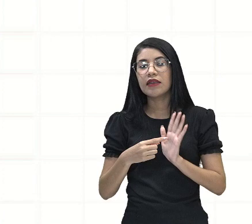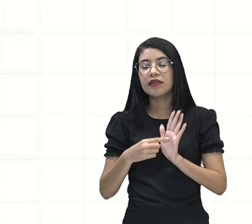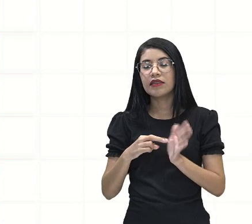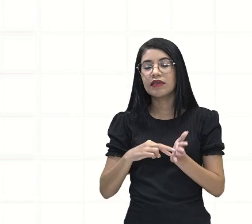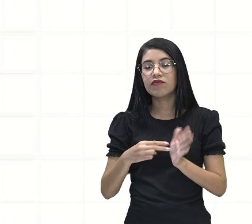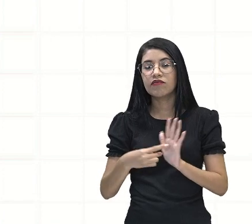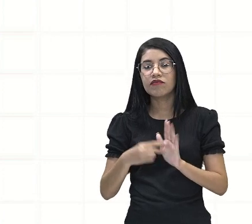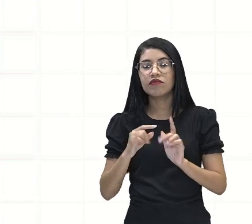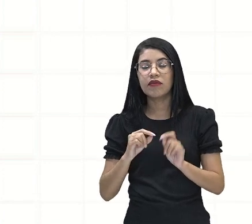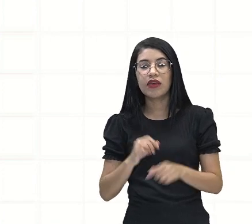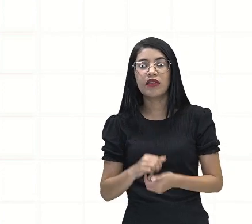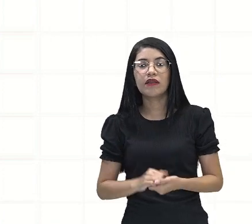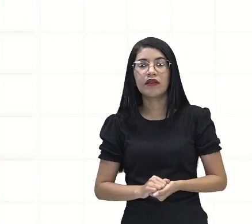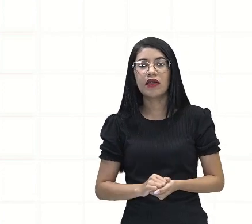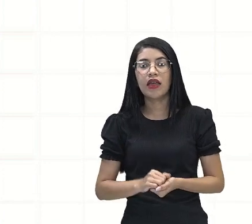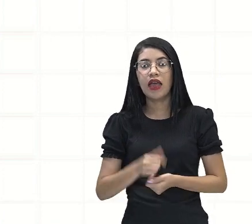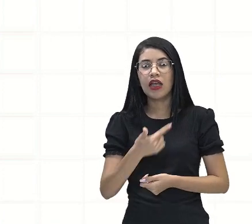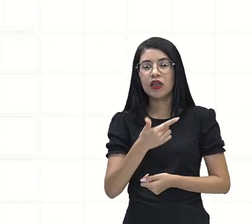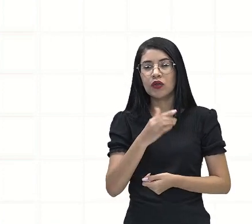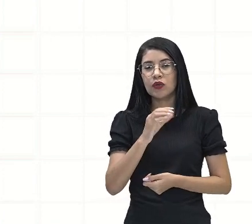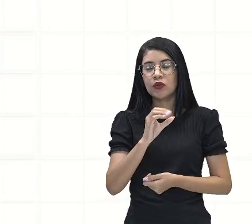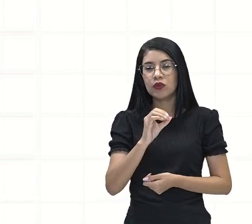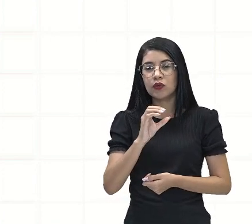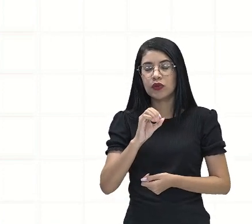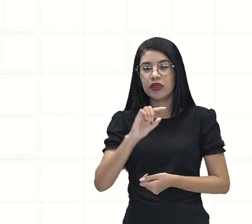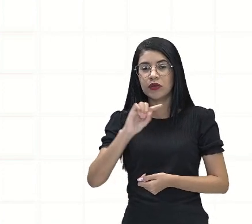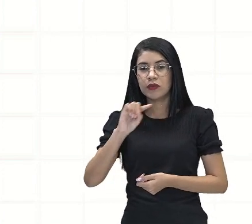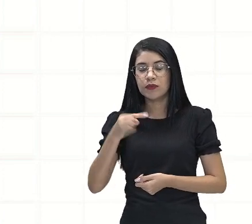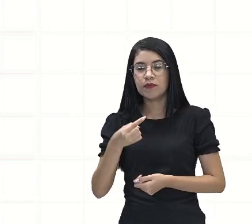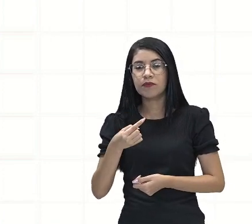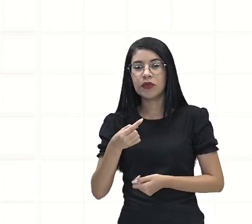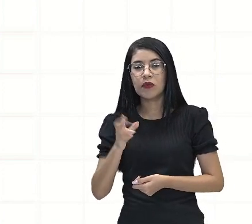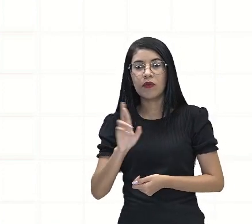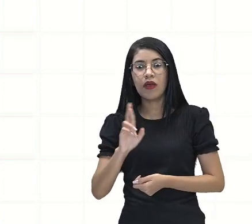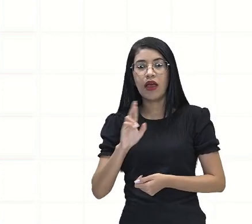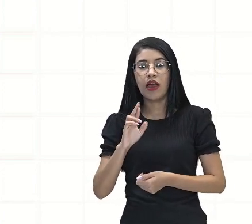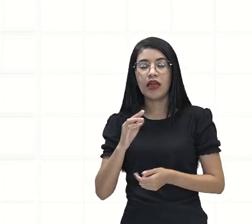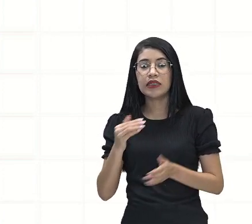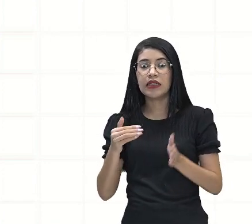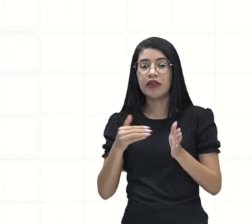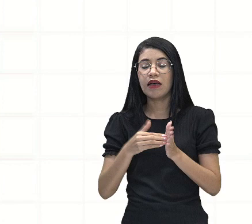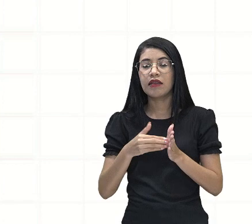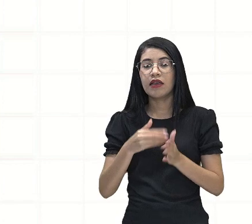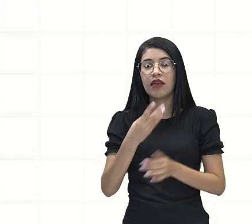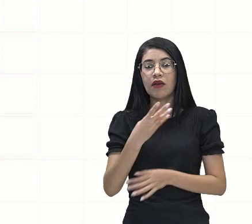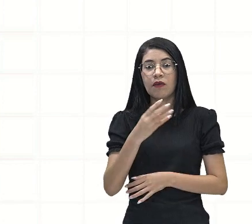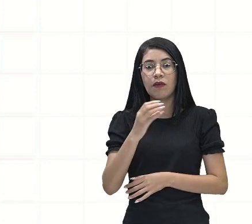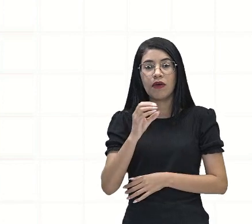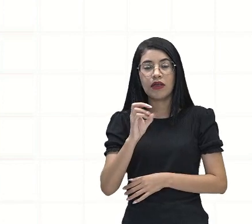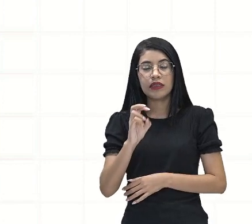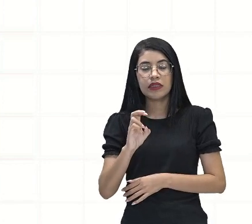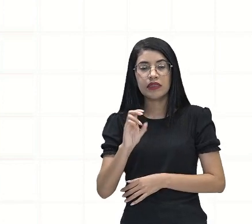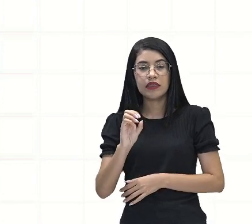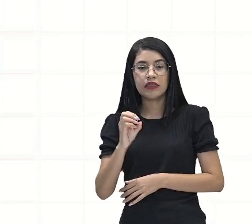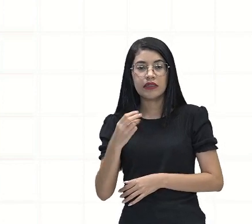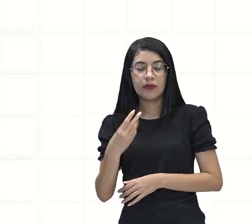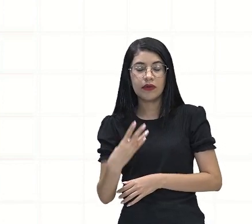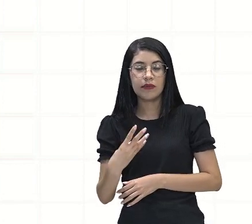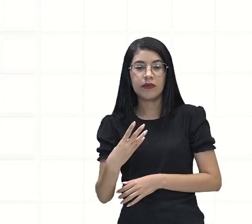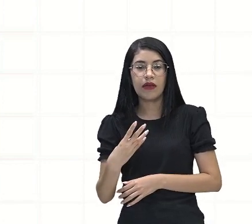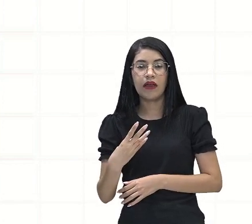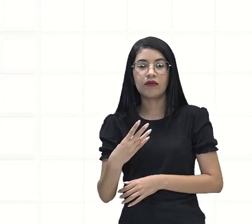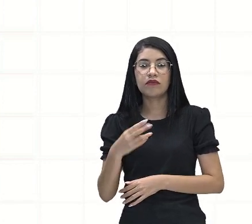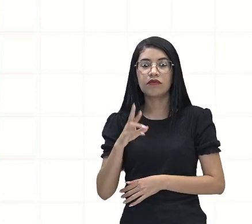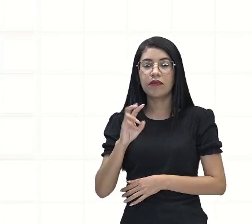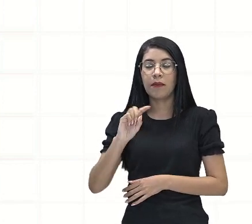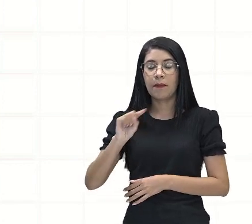aí entre R eh 1000 a r 454 mais ou